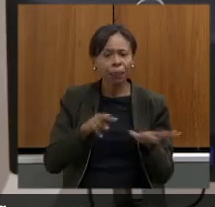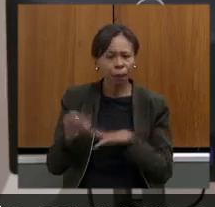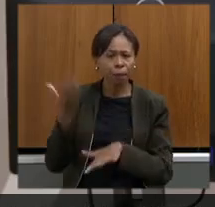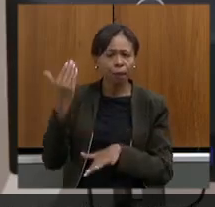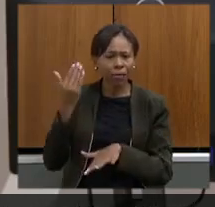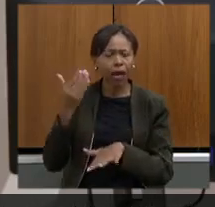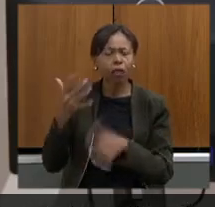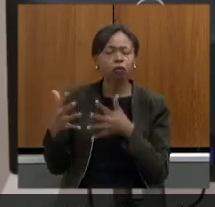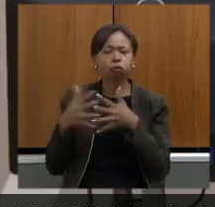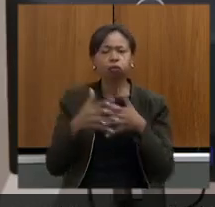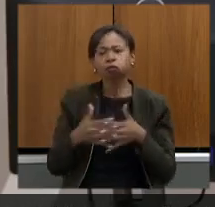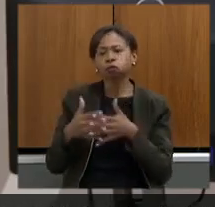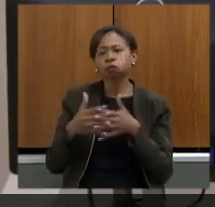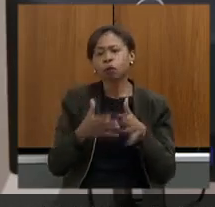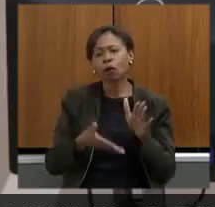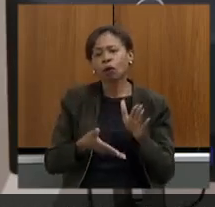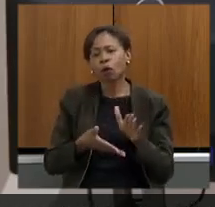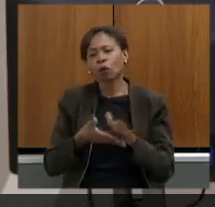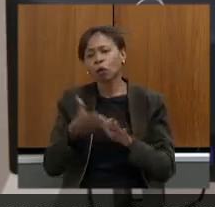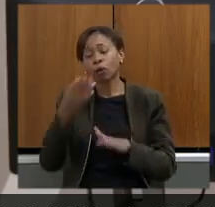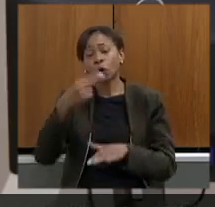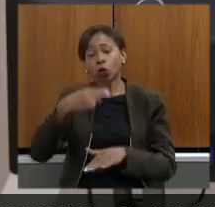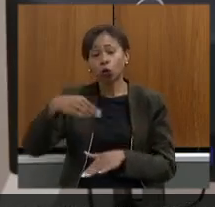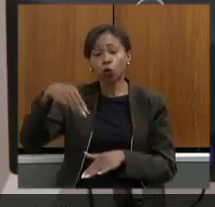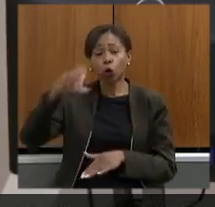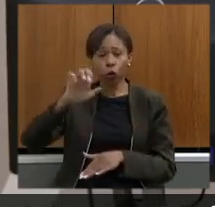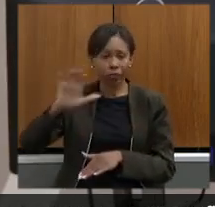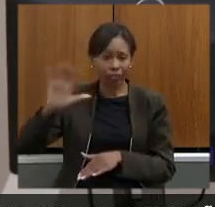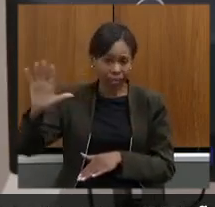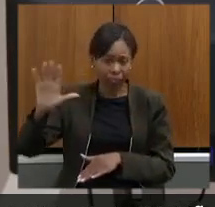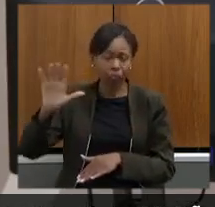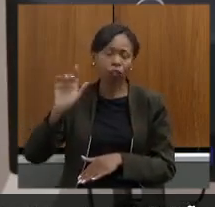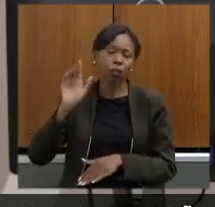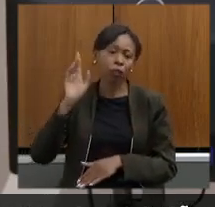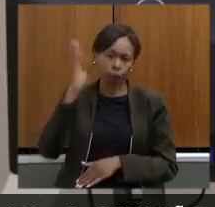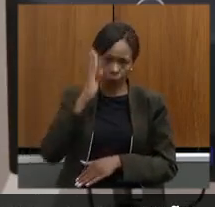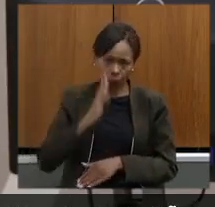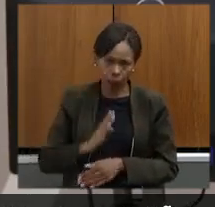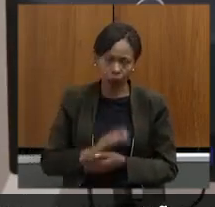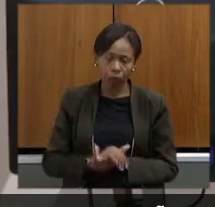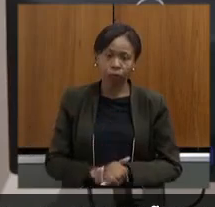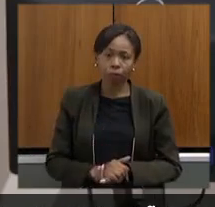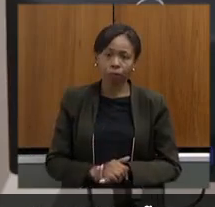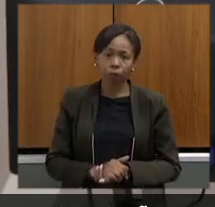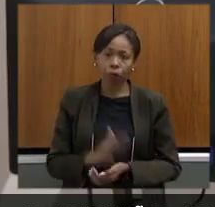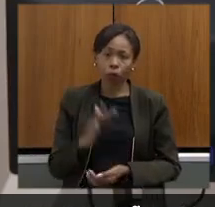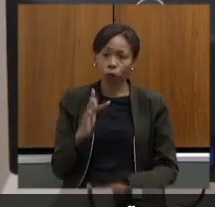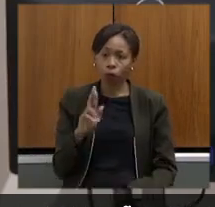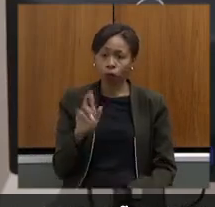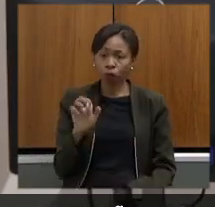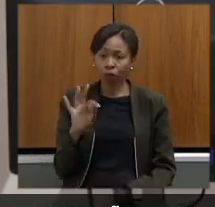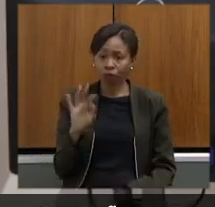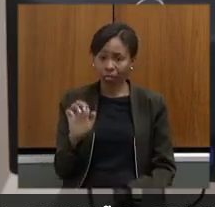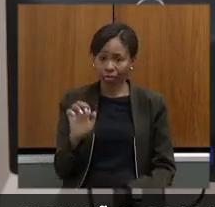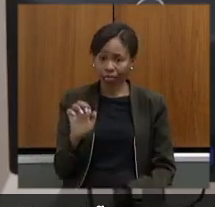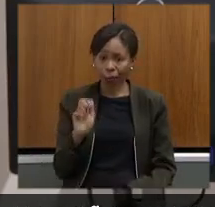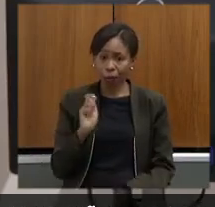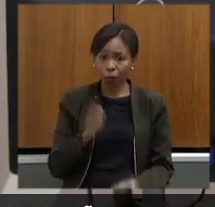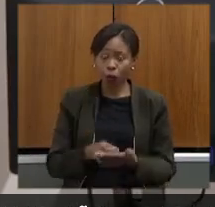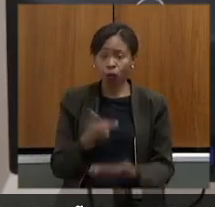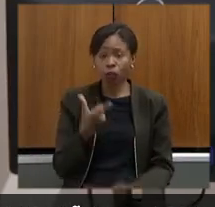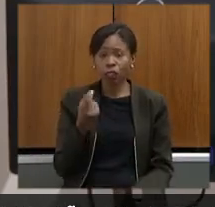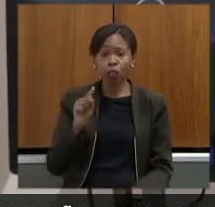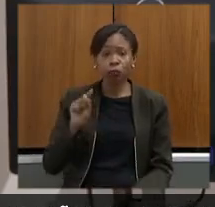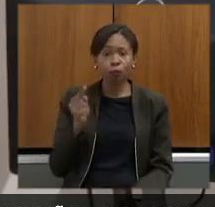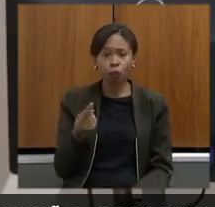nordeste brasileiro de 20 mil reais 20 mil reais o frete se fosse para o Ferroviário